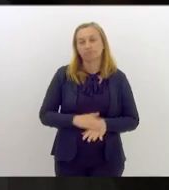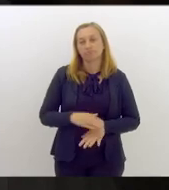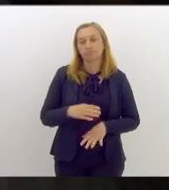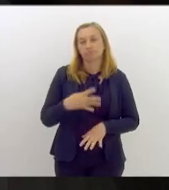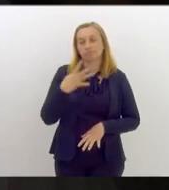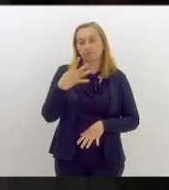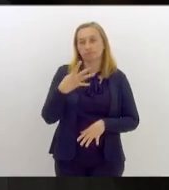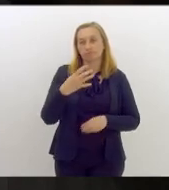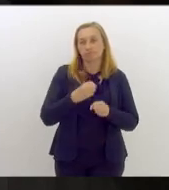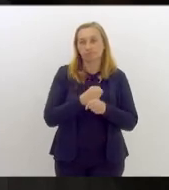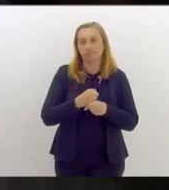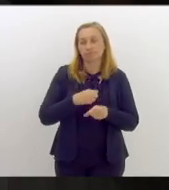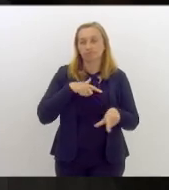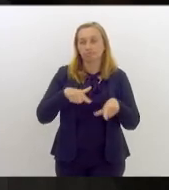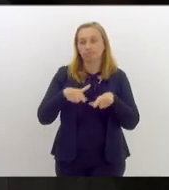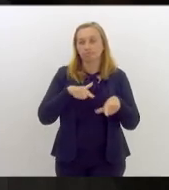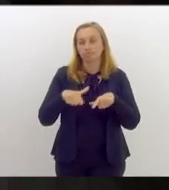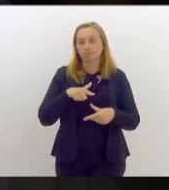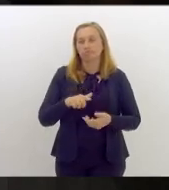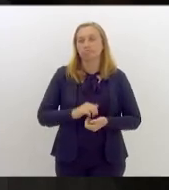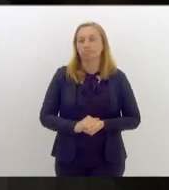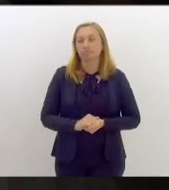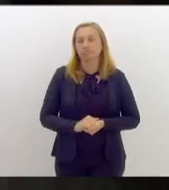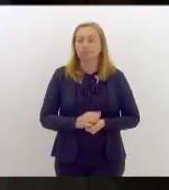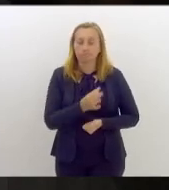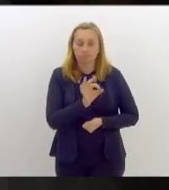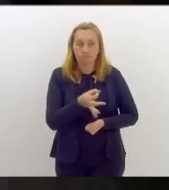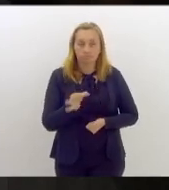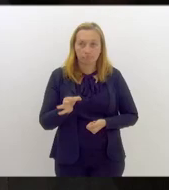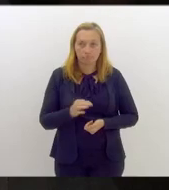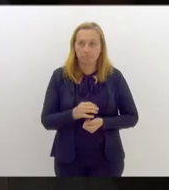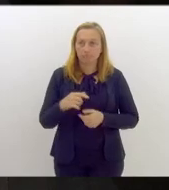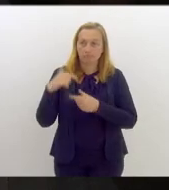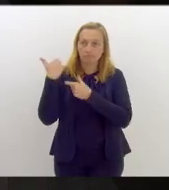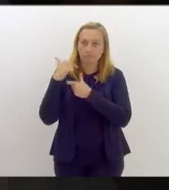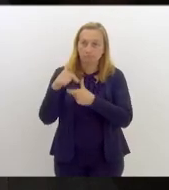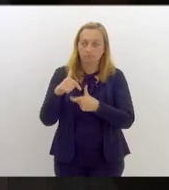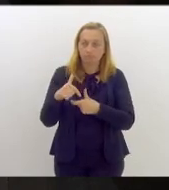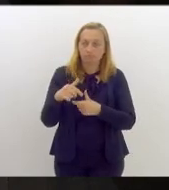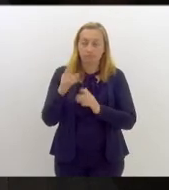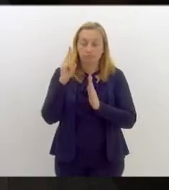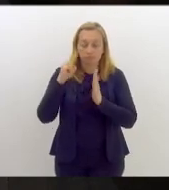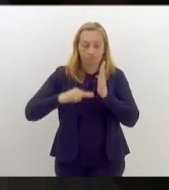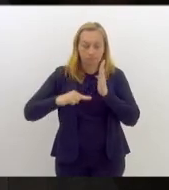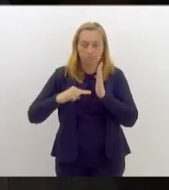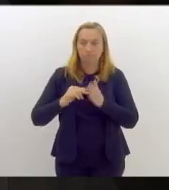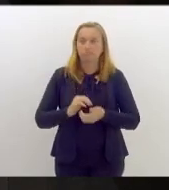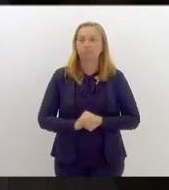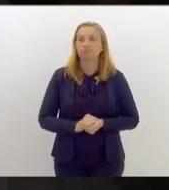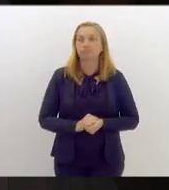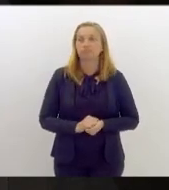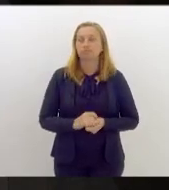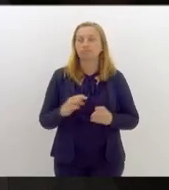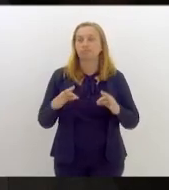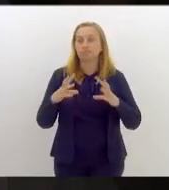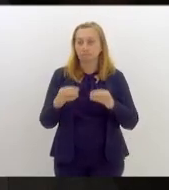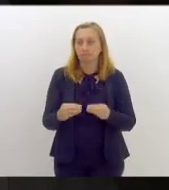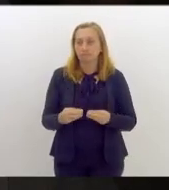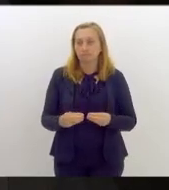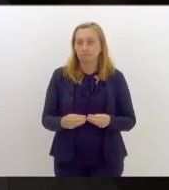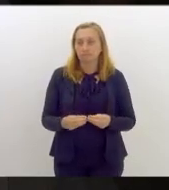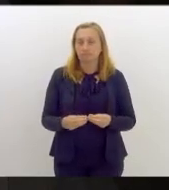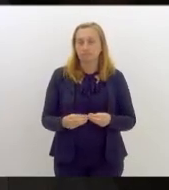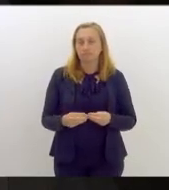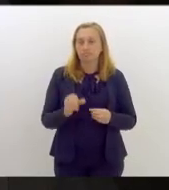dos mandatos. E, evidentemente, com a tradicional leitura de tudo aquilo que